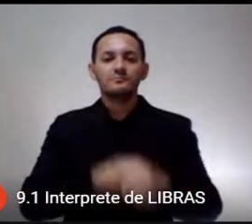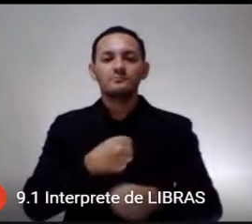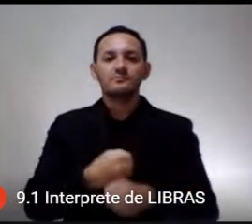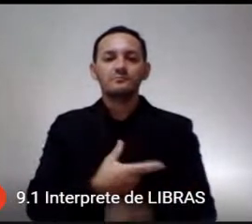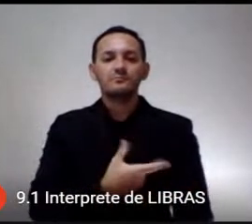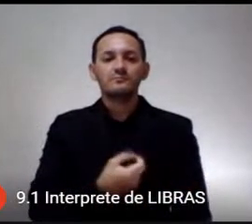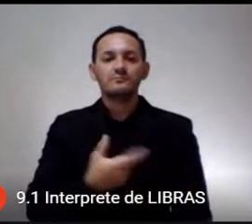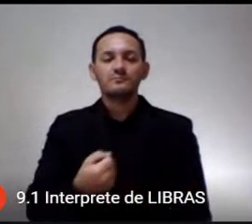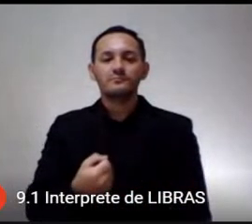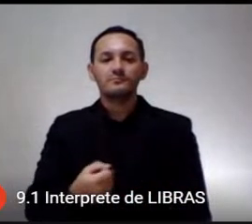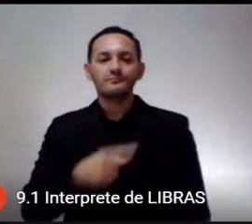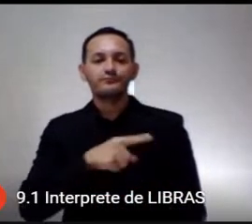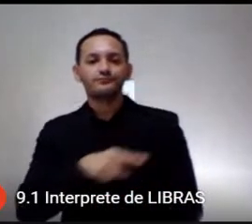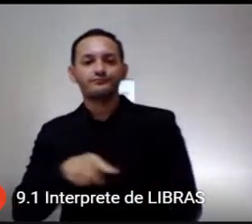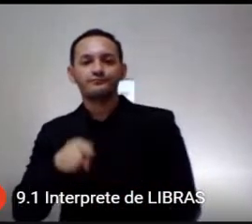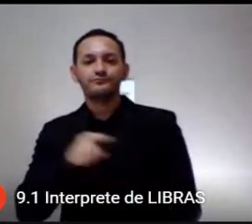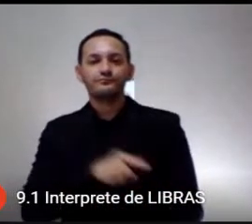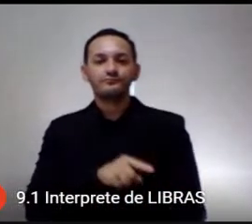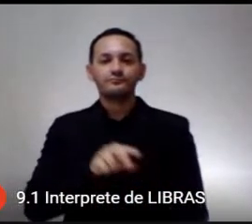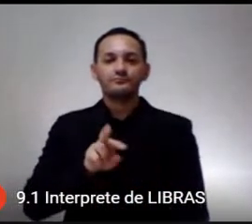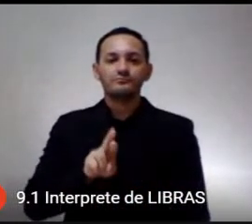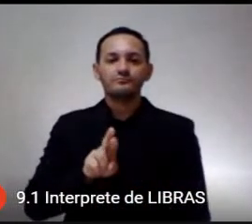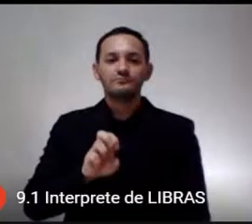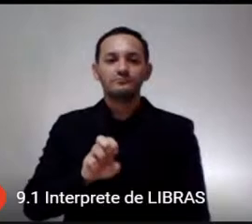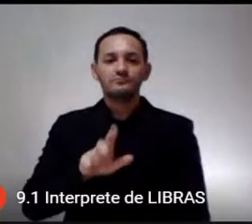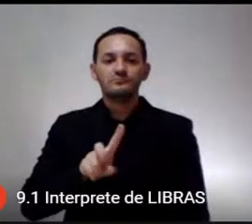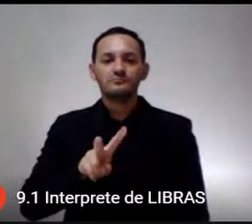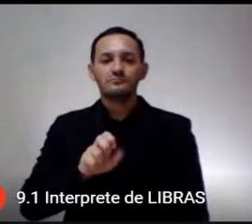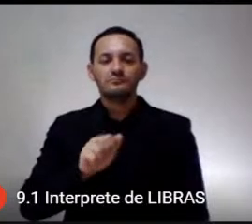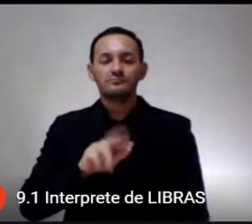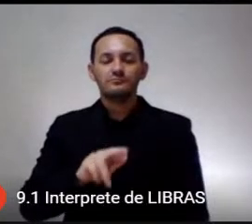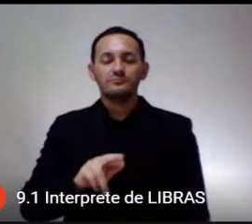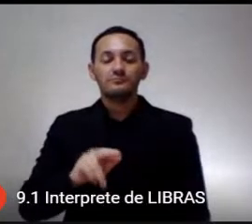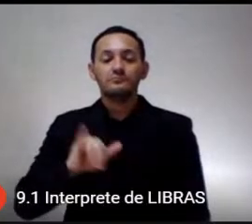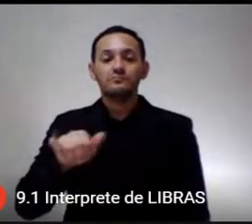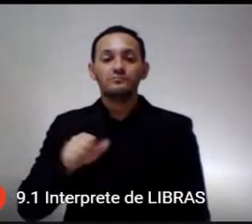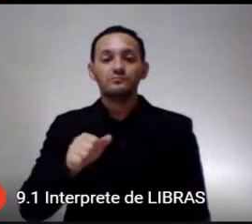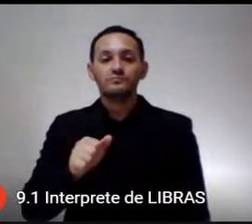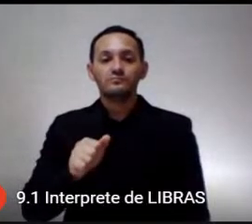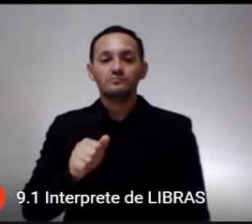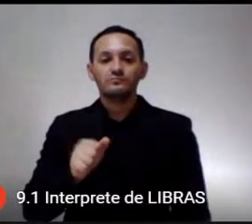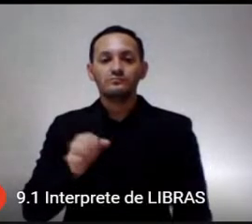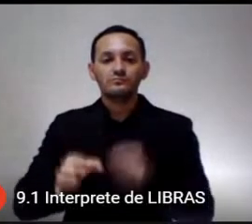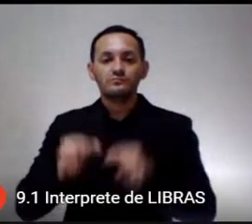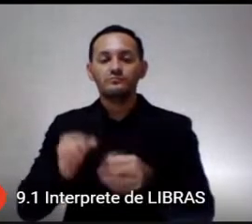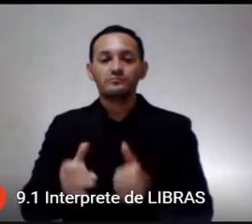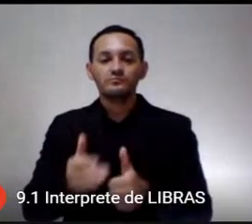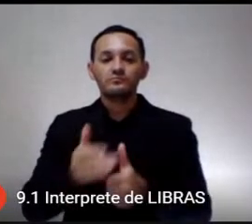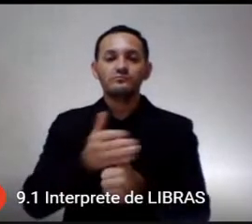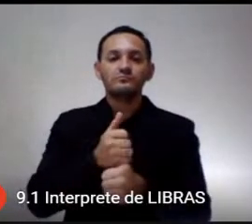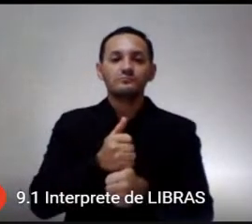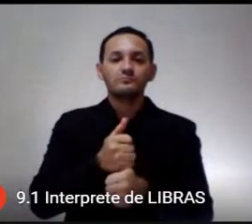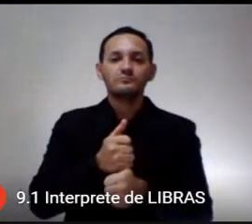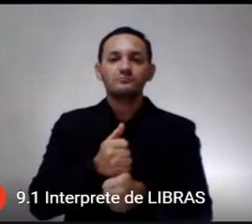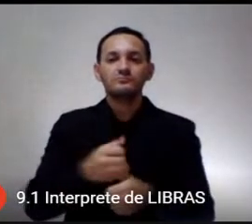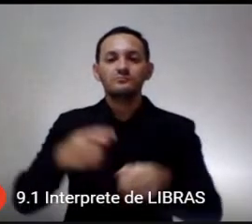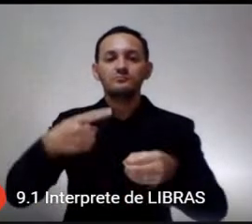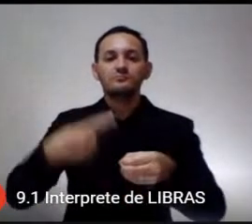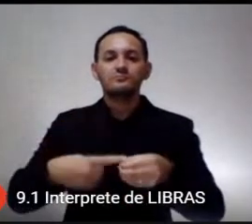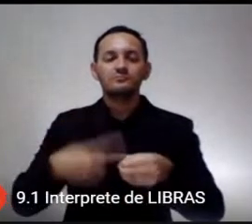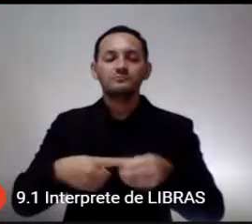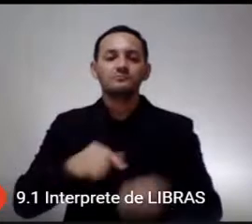de Gerson Fernandes Azevedo, da função de juiz eleitoral substituto da 17ª Zona